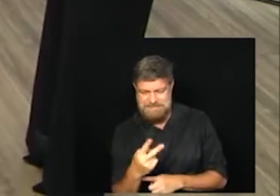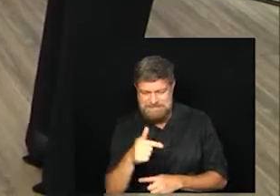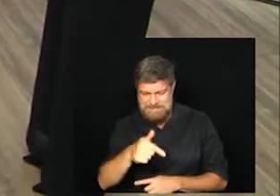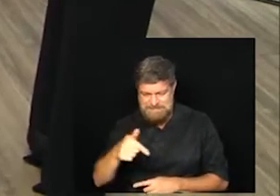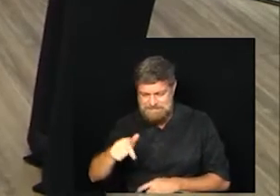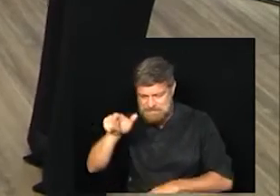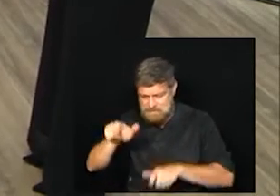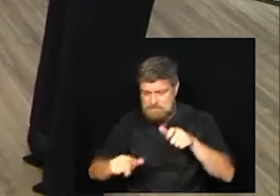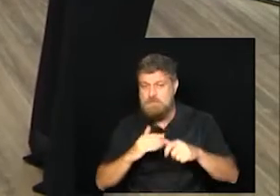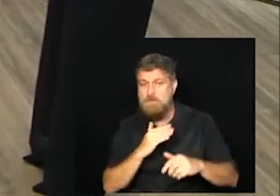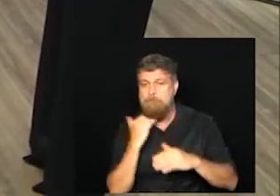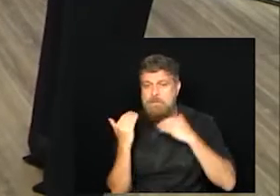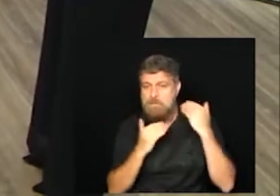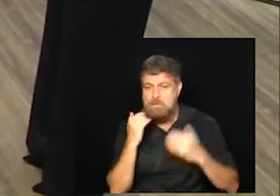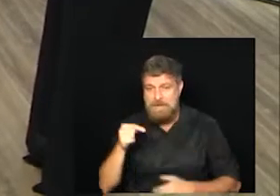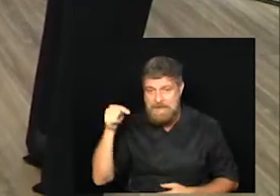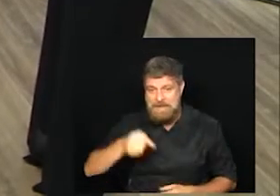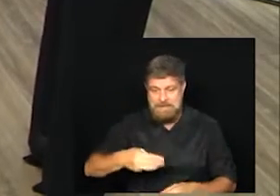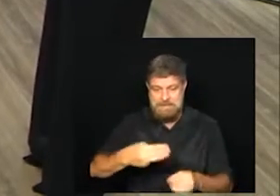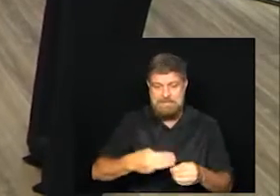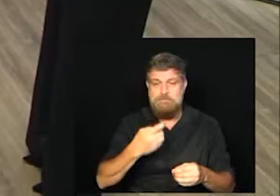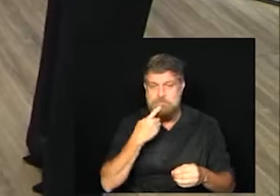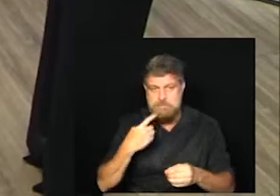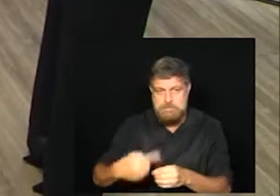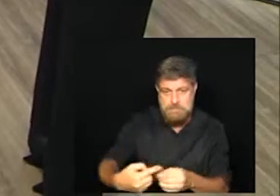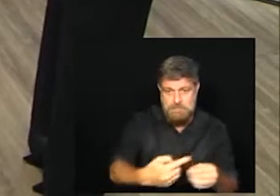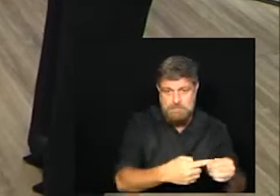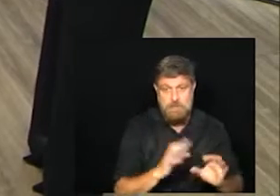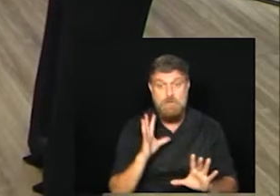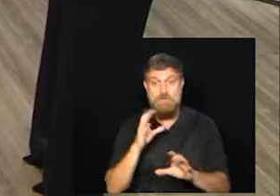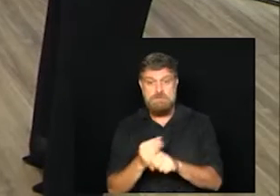141.277 óbitos e aqui na RMC,